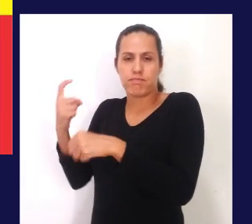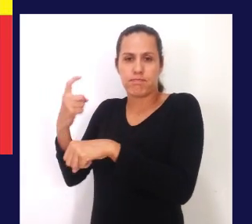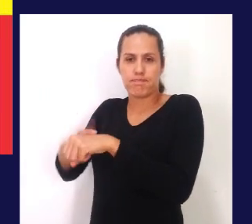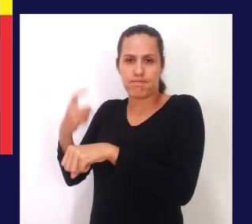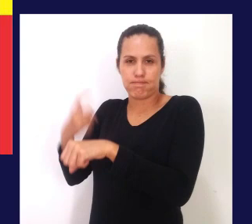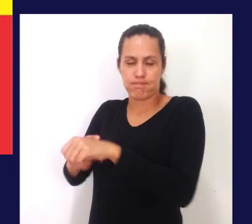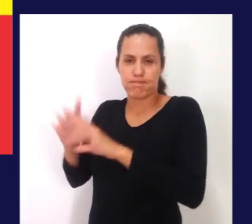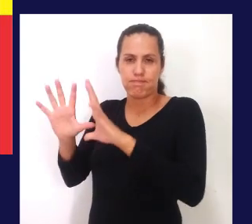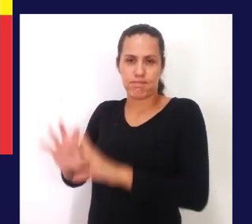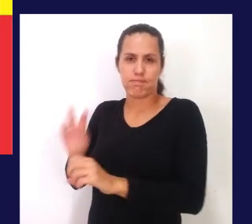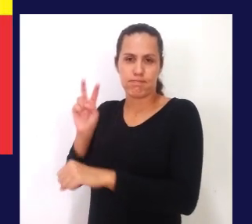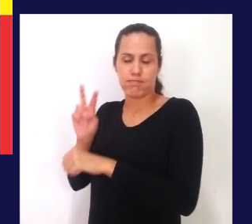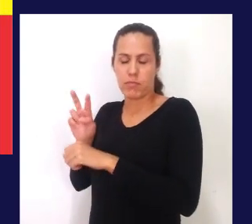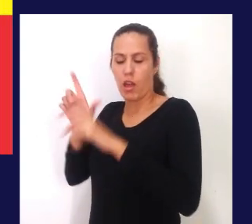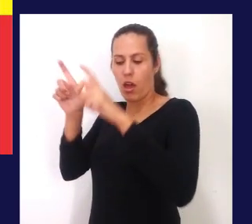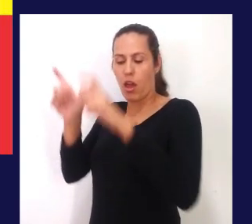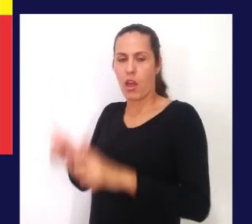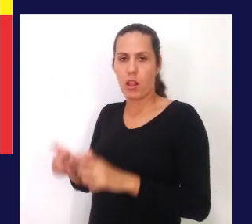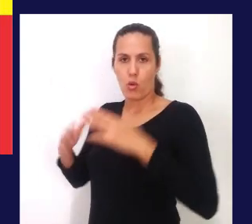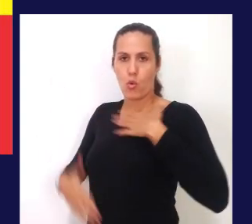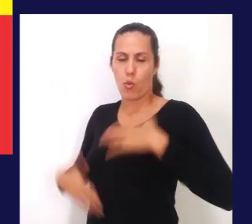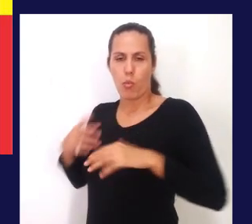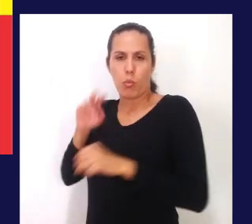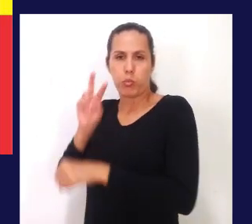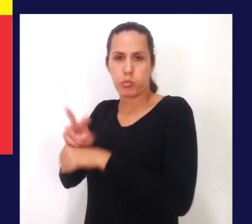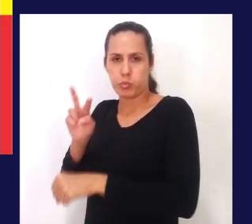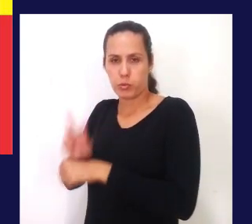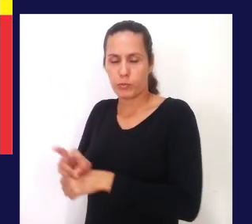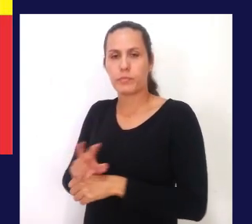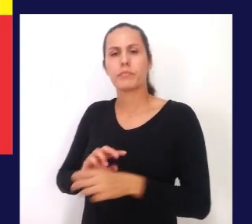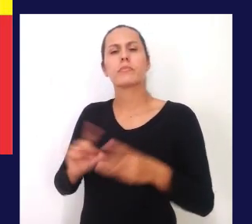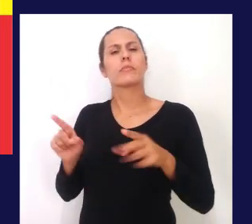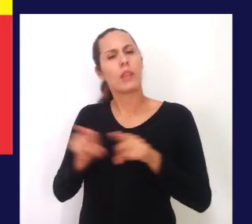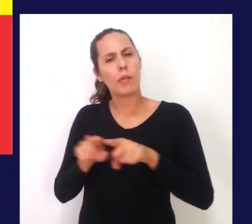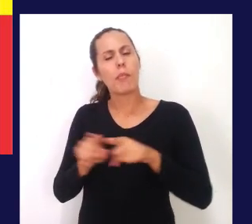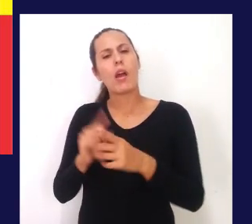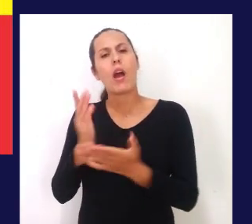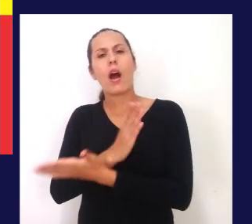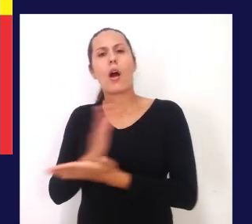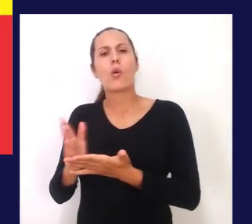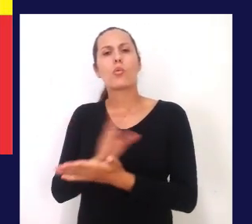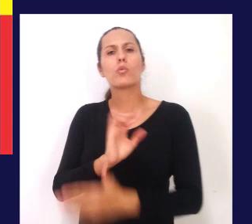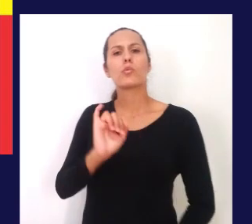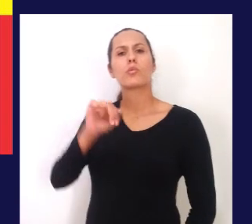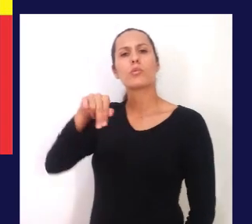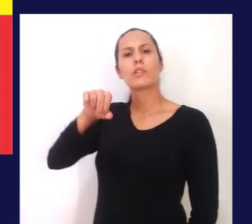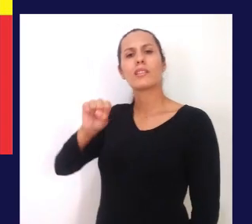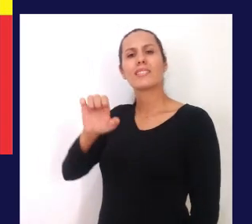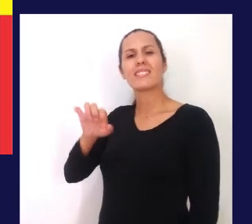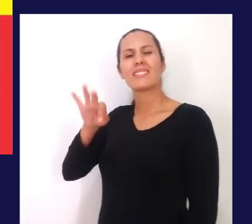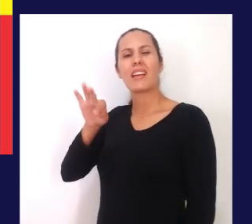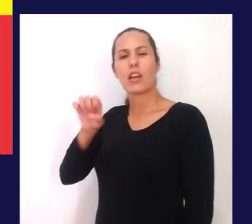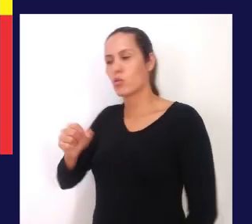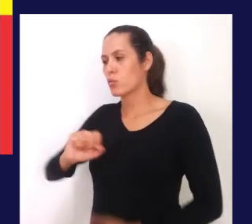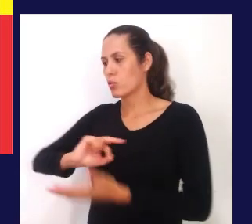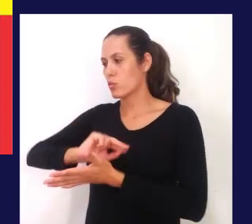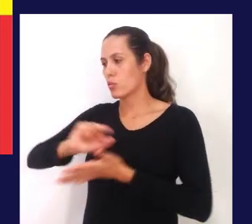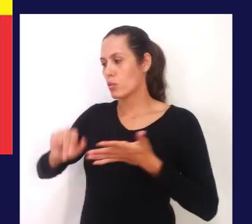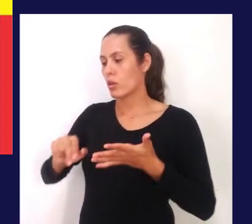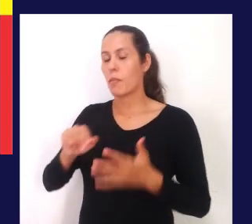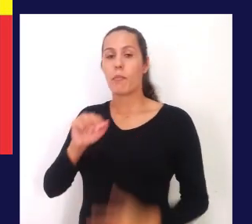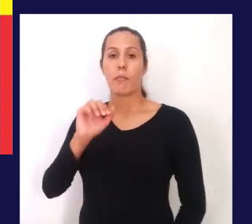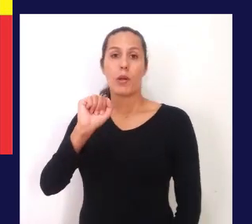Na próxima ilustração, nessa próxima imagem, a gente tem a conservação de alguns insetos que